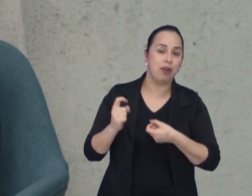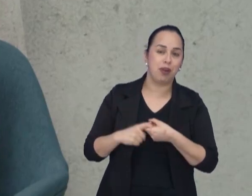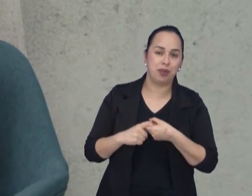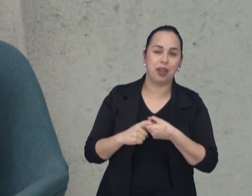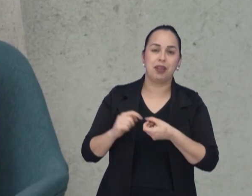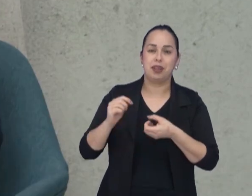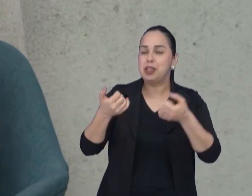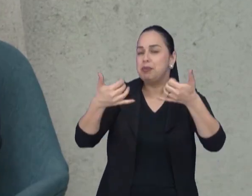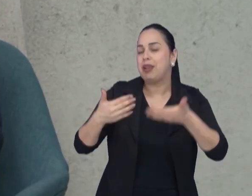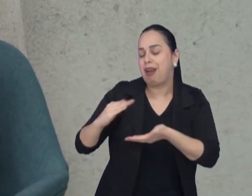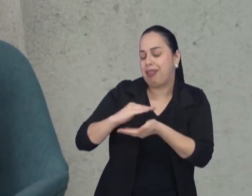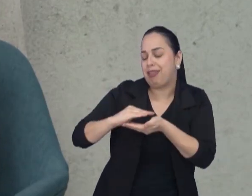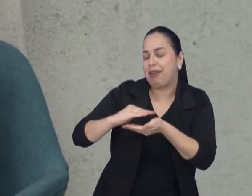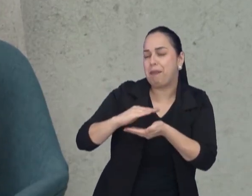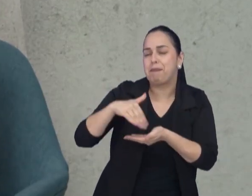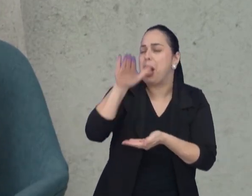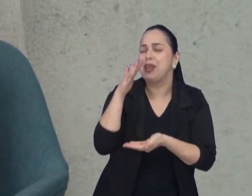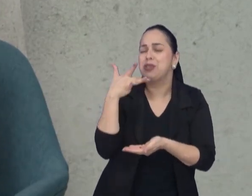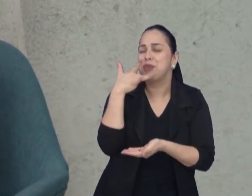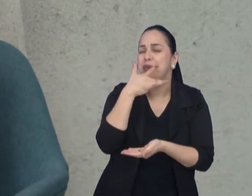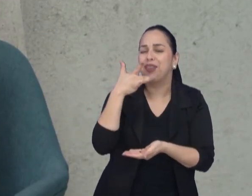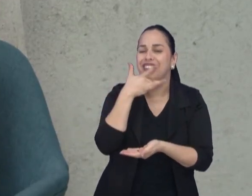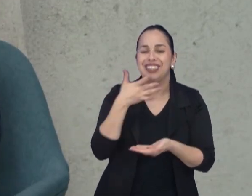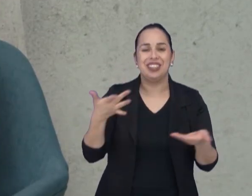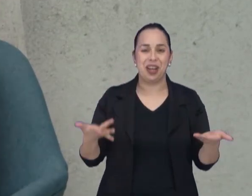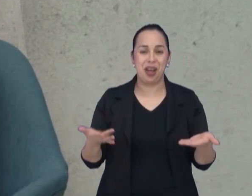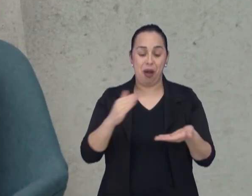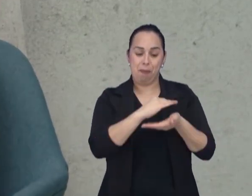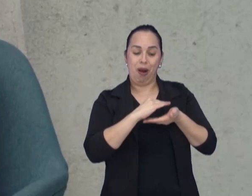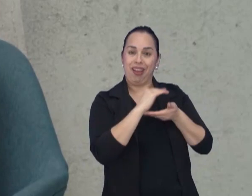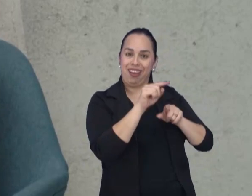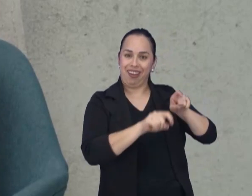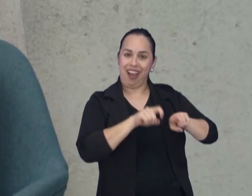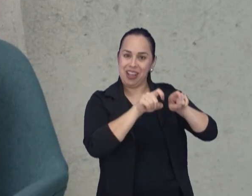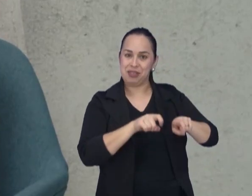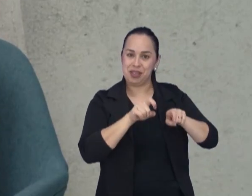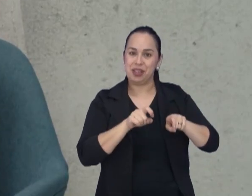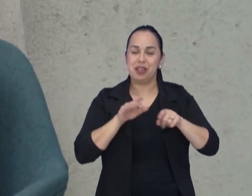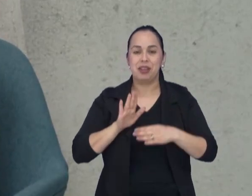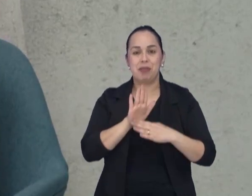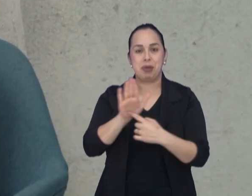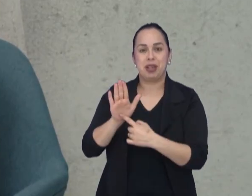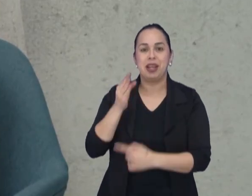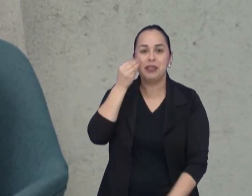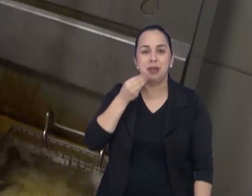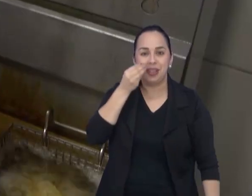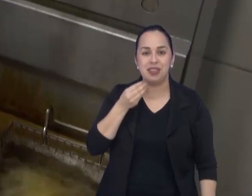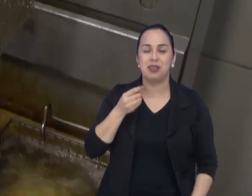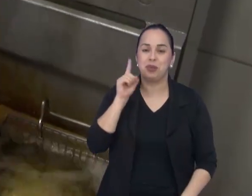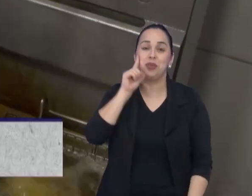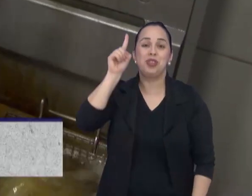o bolinho mais desejado nessa época do ano. Hoje tem bolinho caipira no quadro Job do Dia.